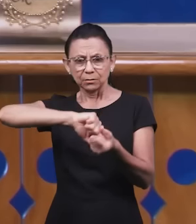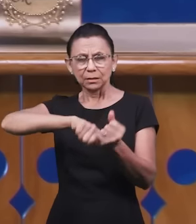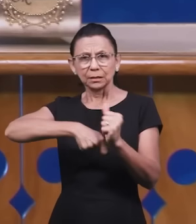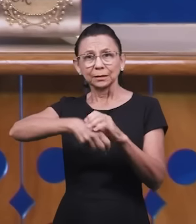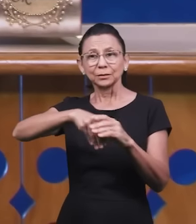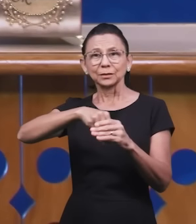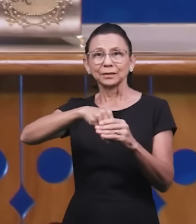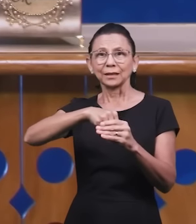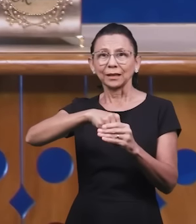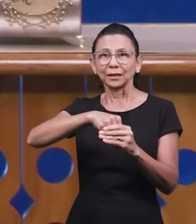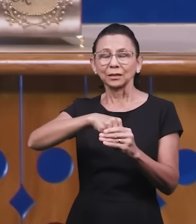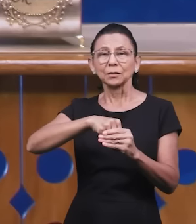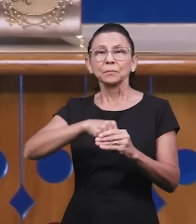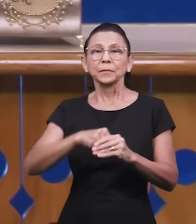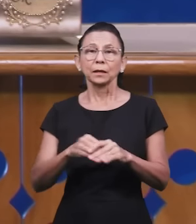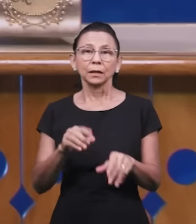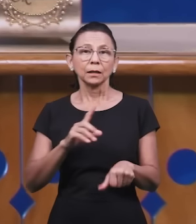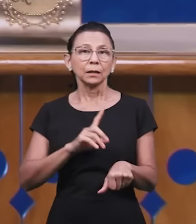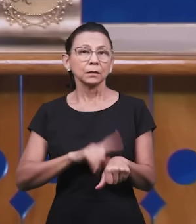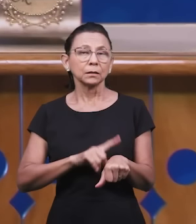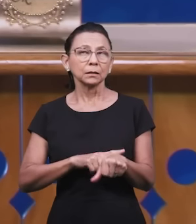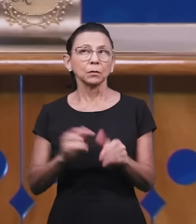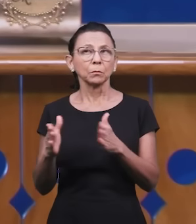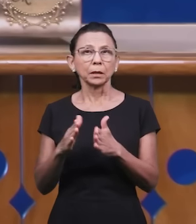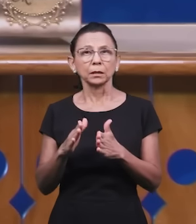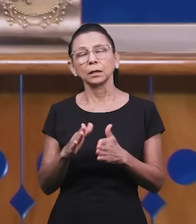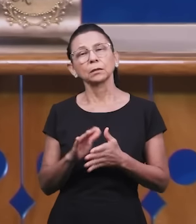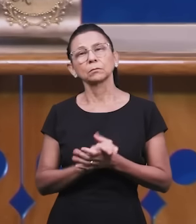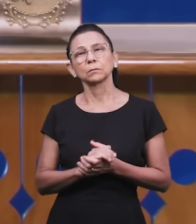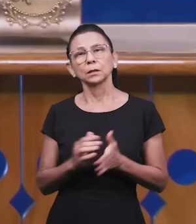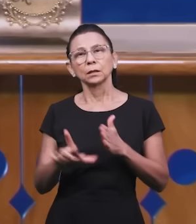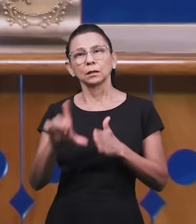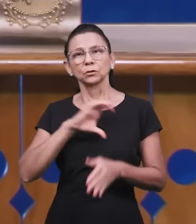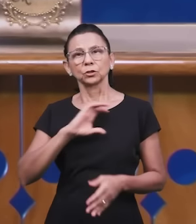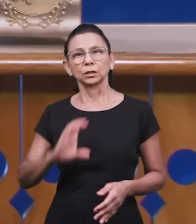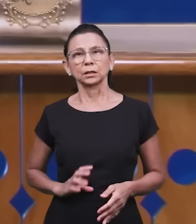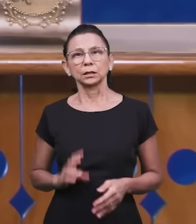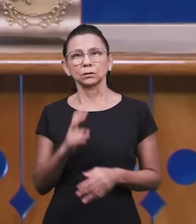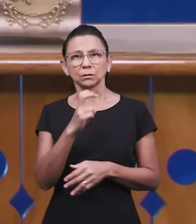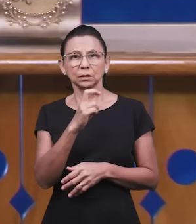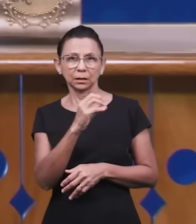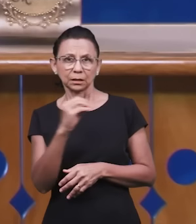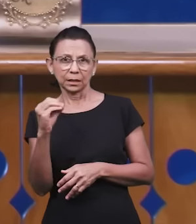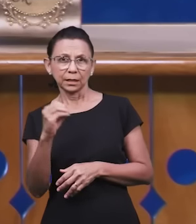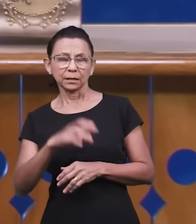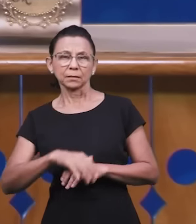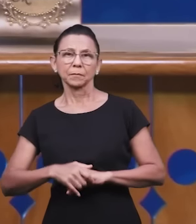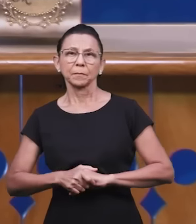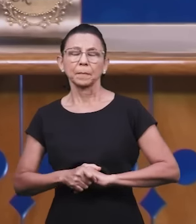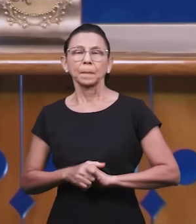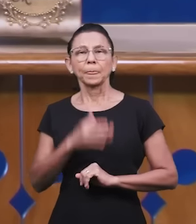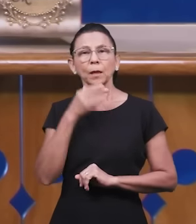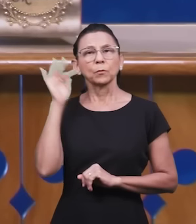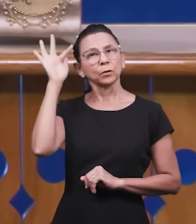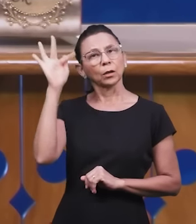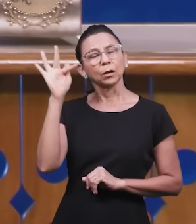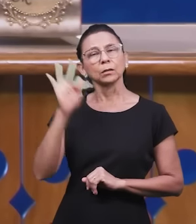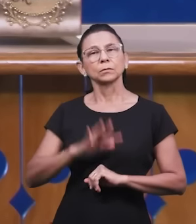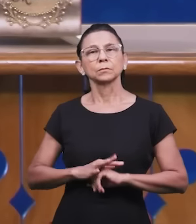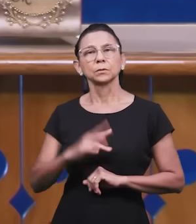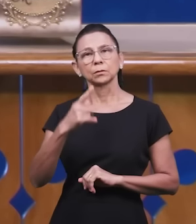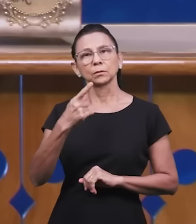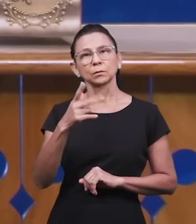segredos do universo. Quando chega a um determinado momento, no ano 500 a.C., vem um filósofo chamado Protágoras, que